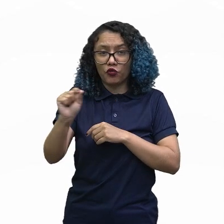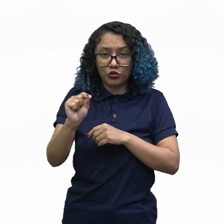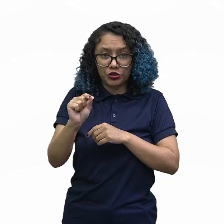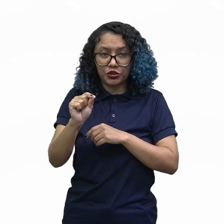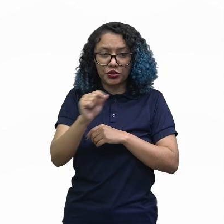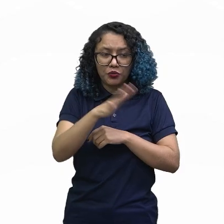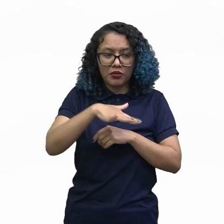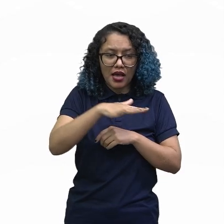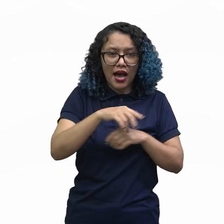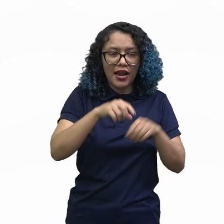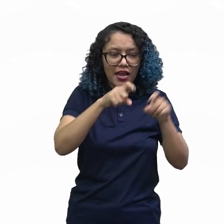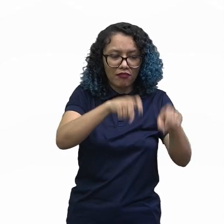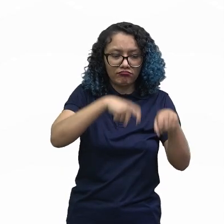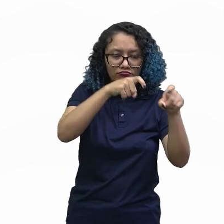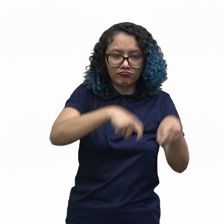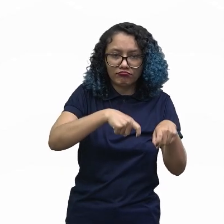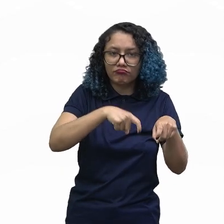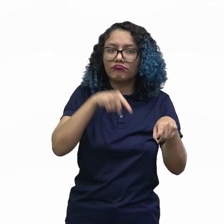fugir das fazendas,